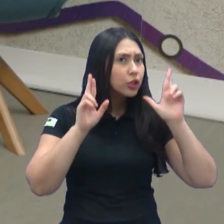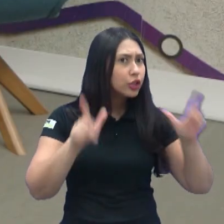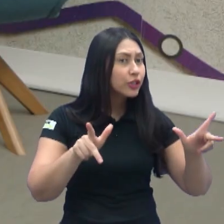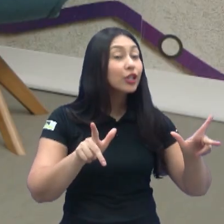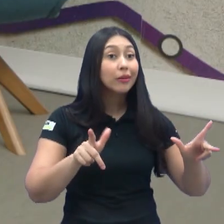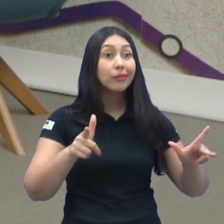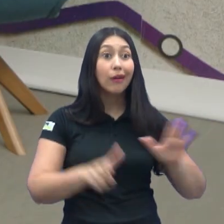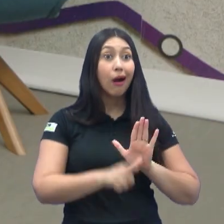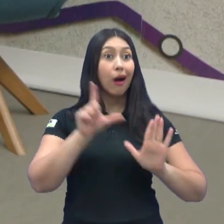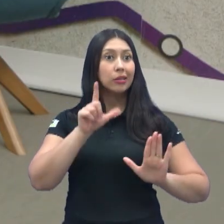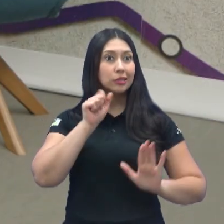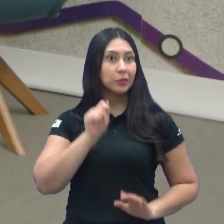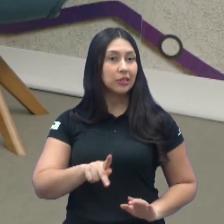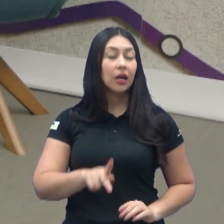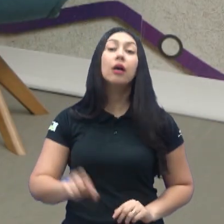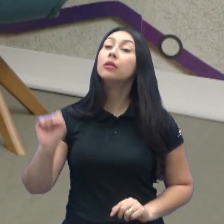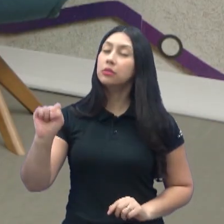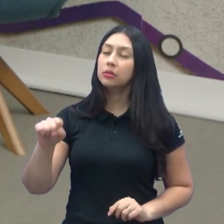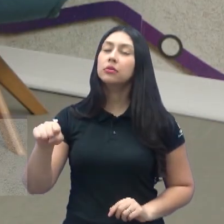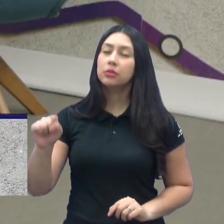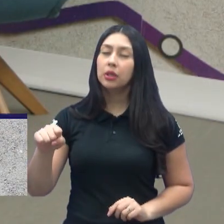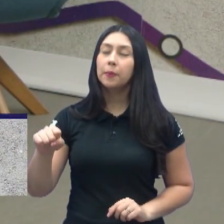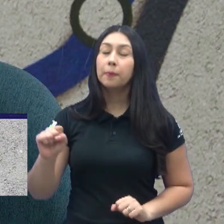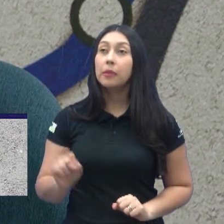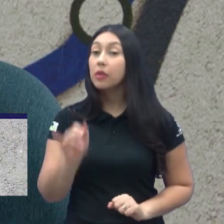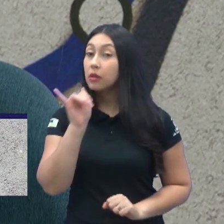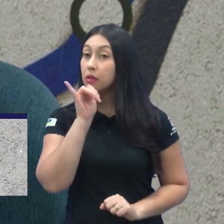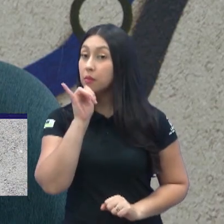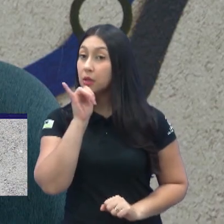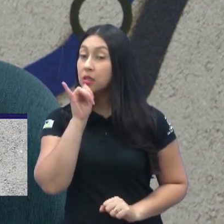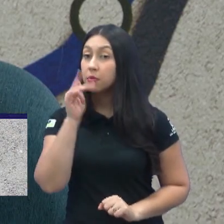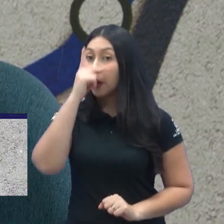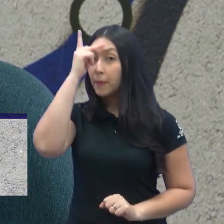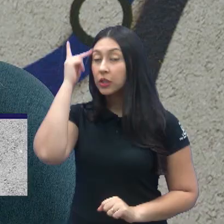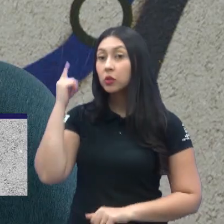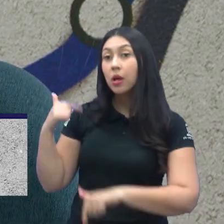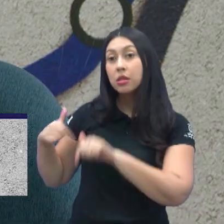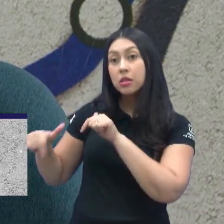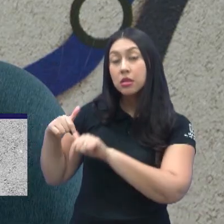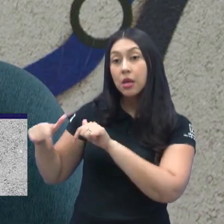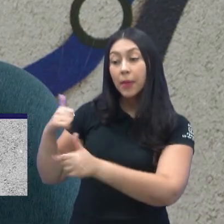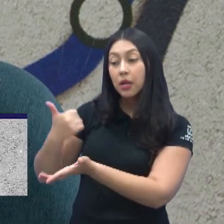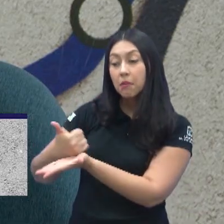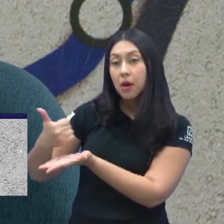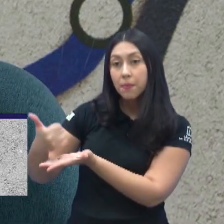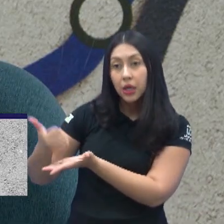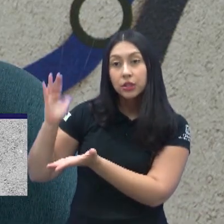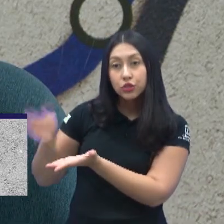cedo? É possível. Por exemplo, um trabalhador seletista, né, da Previdência